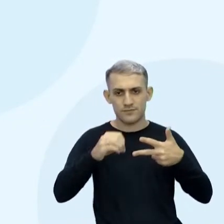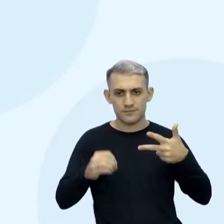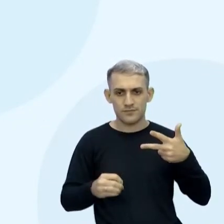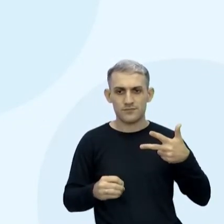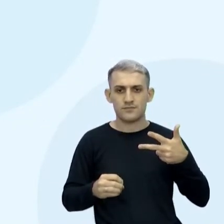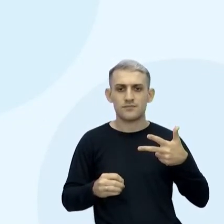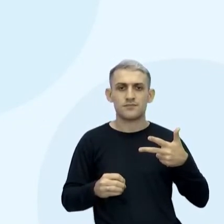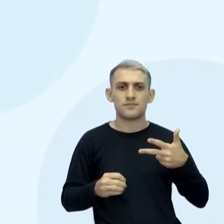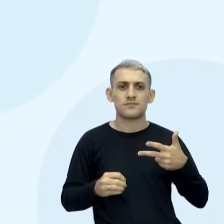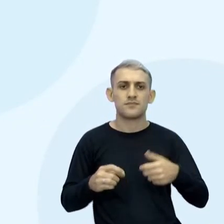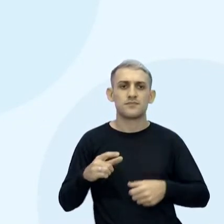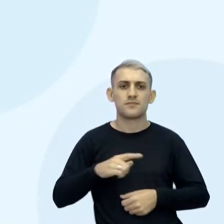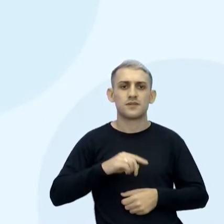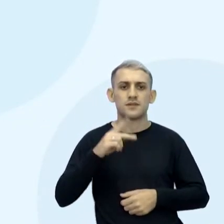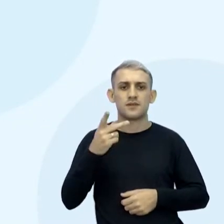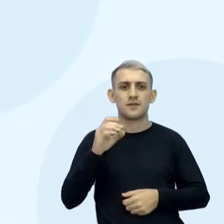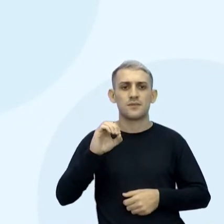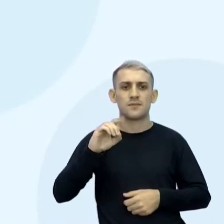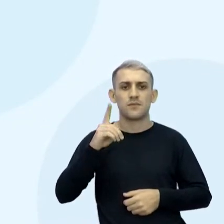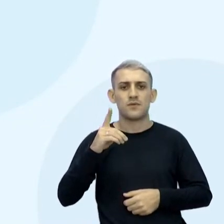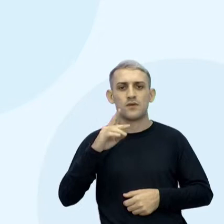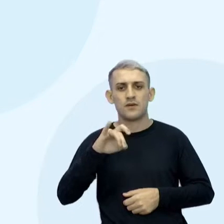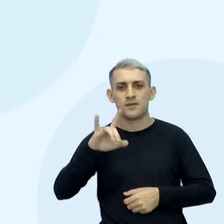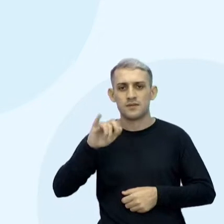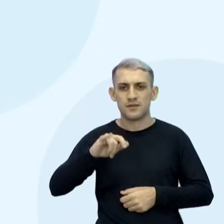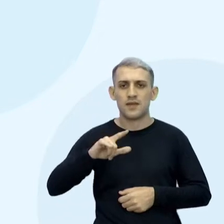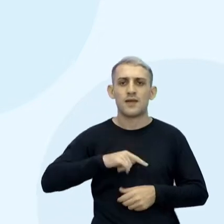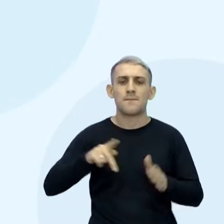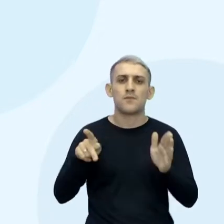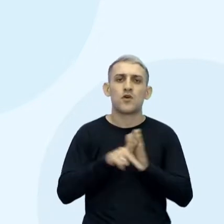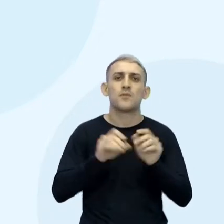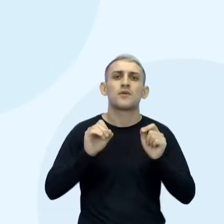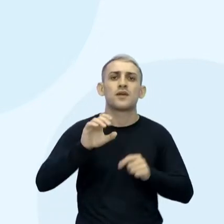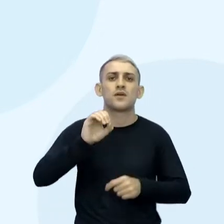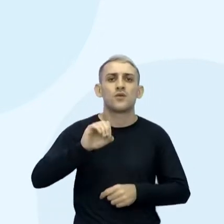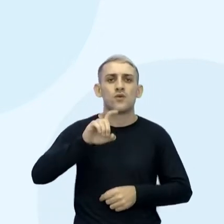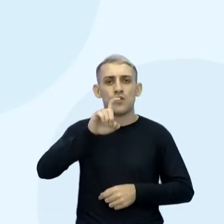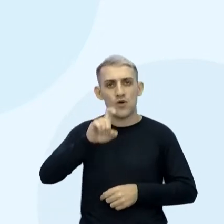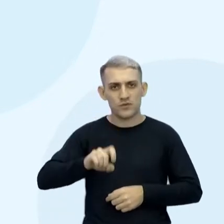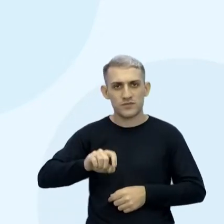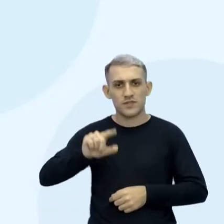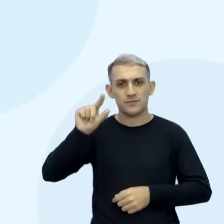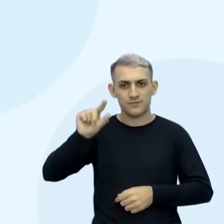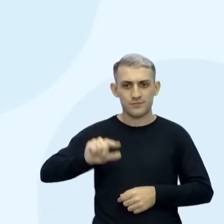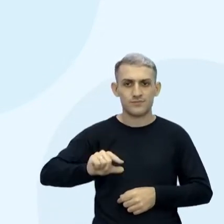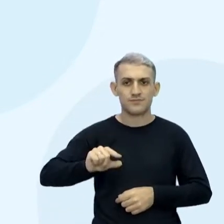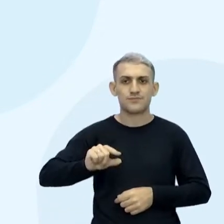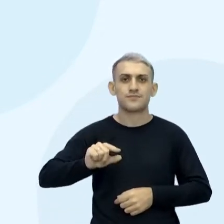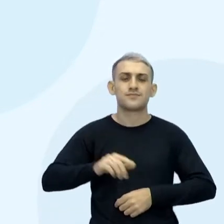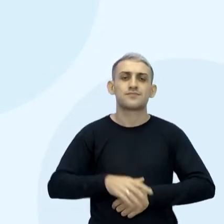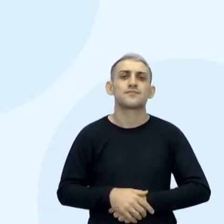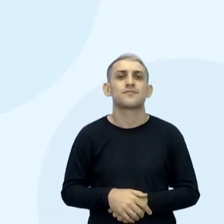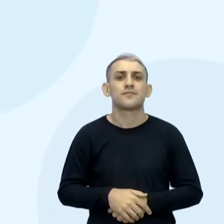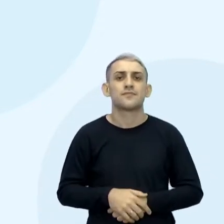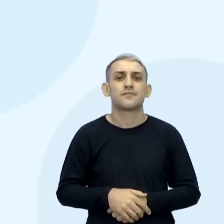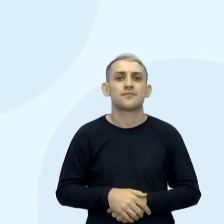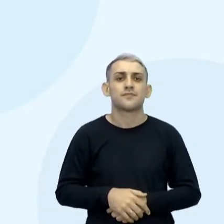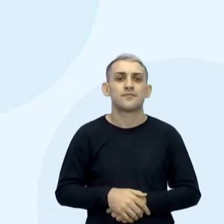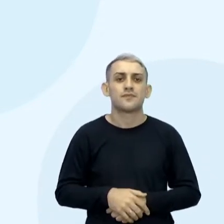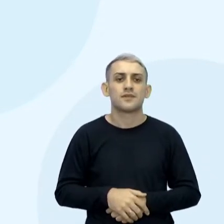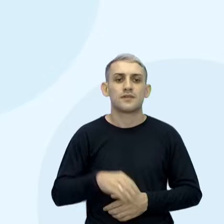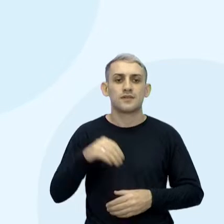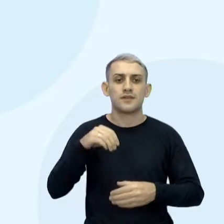aí, hipoxia, ou mal das alturas, consiste na diminuição de oxigênio, O2, no